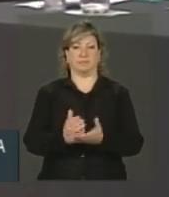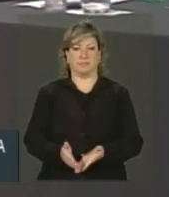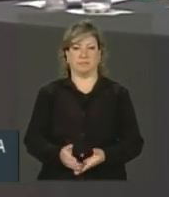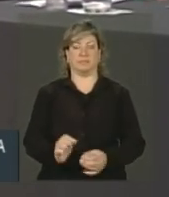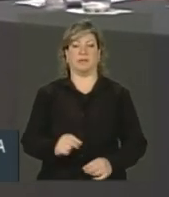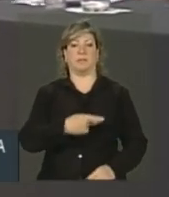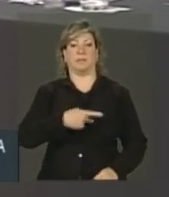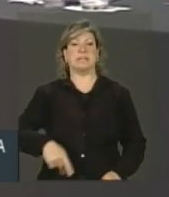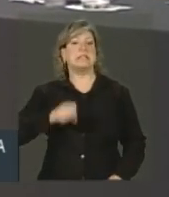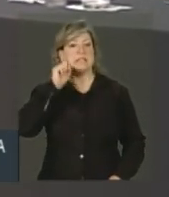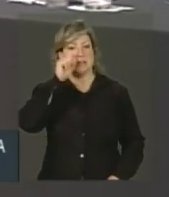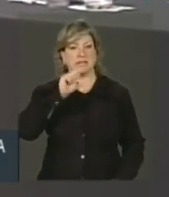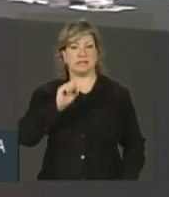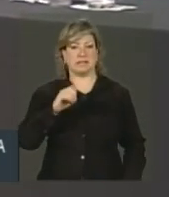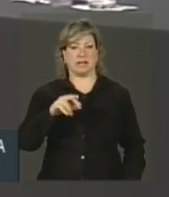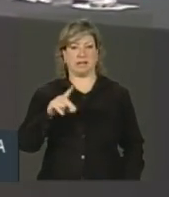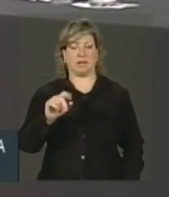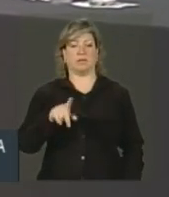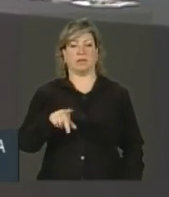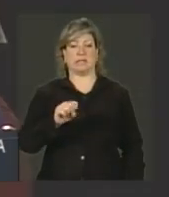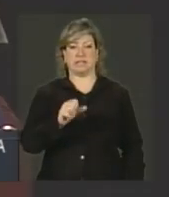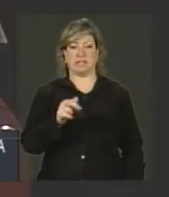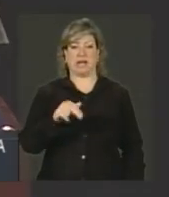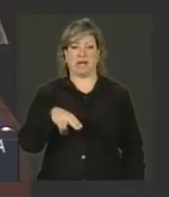presidente do Senado, José Sarney,